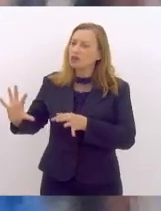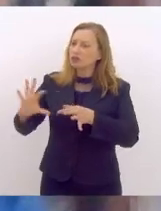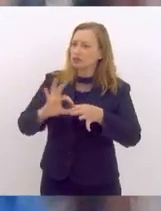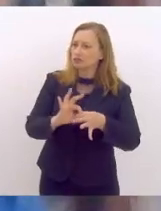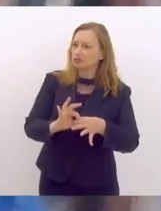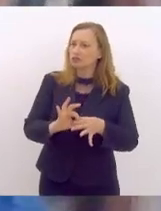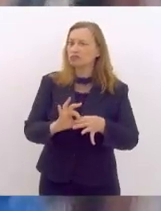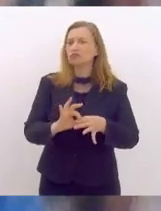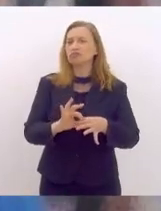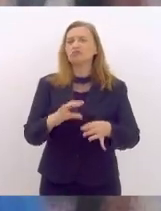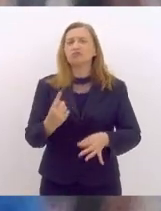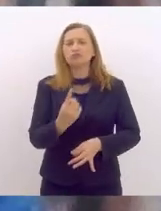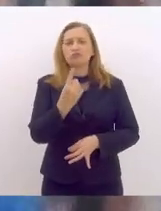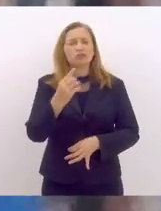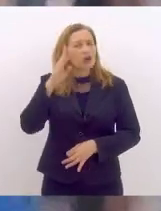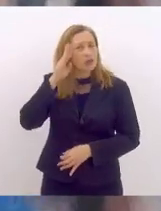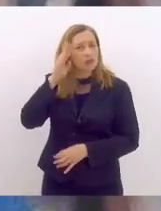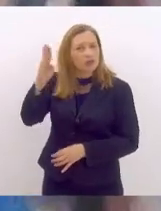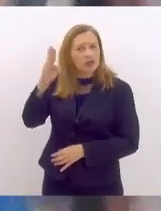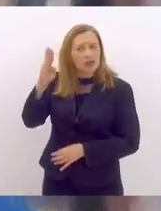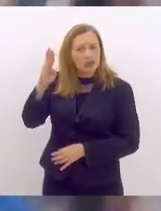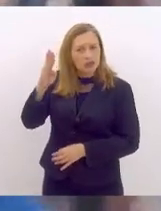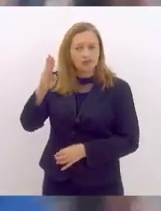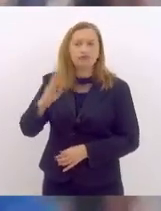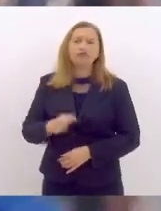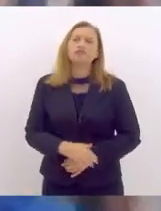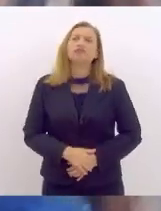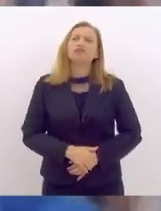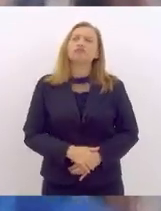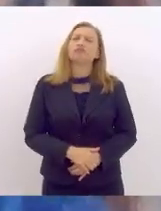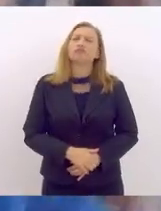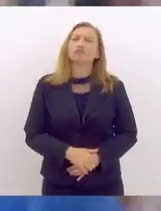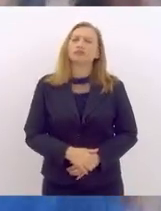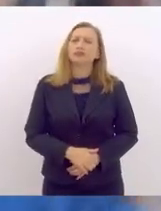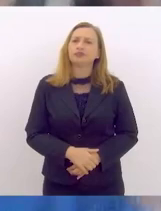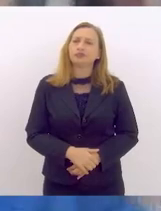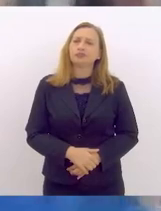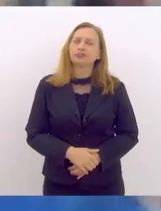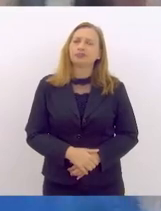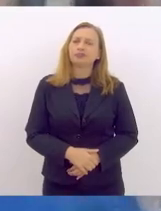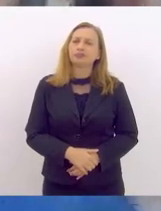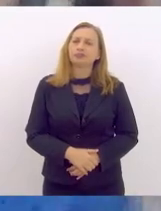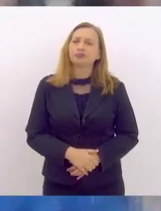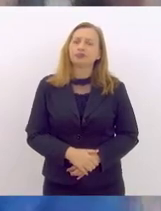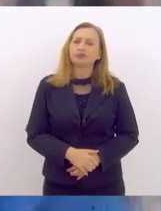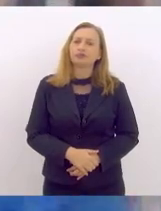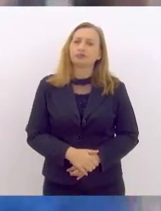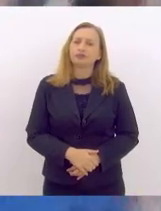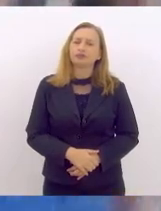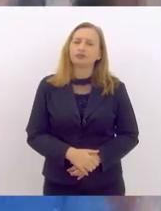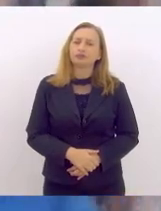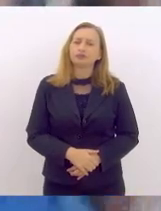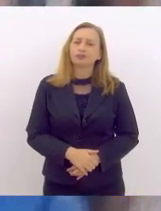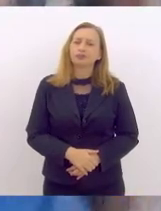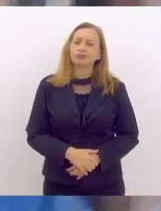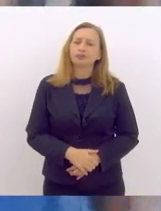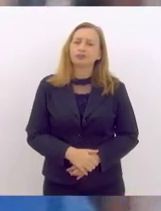um elemento que tá perto passando aí tudo